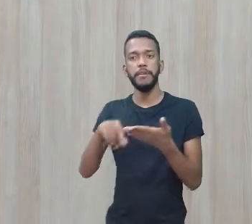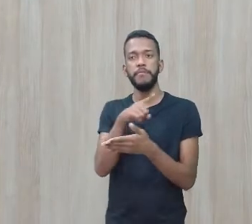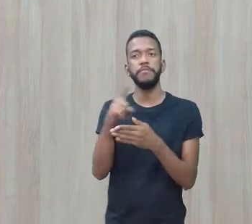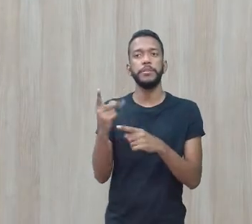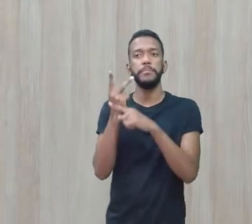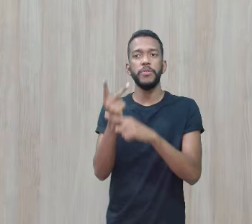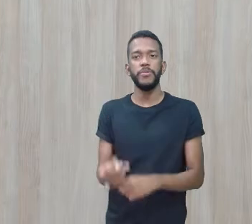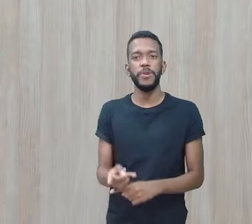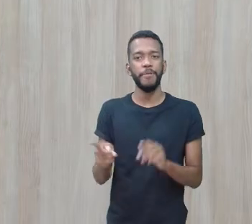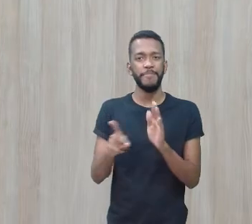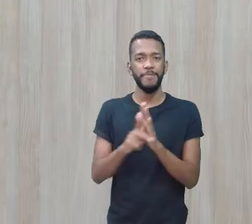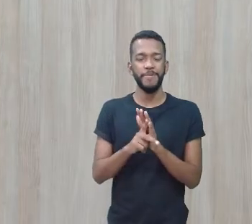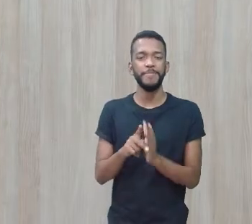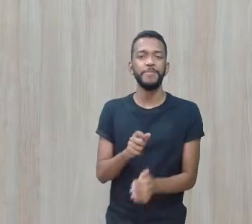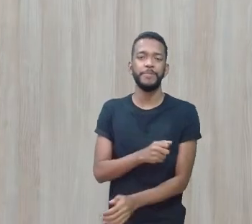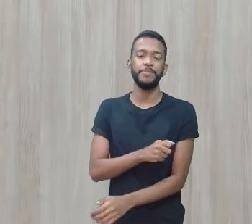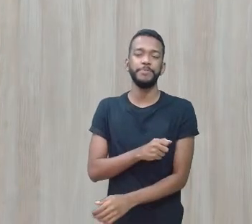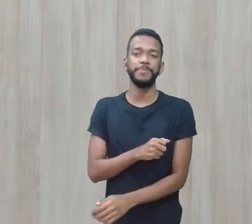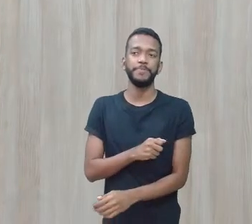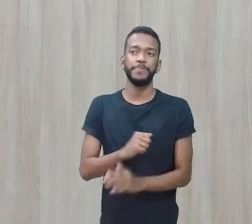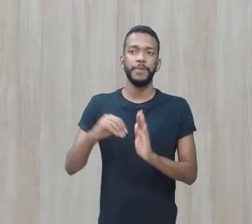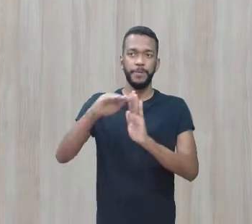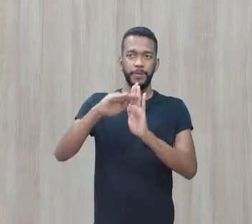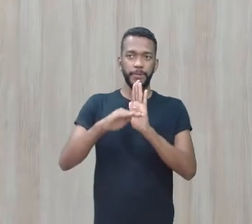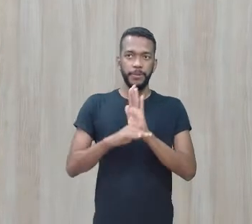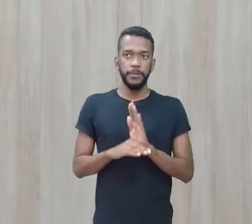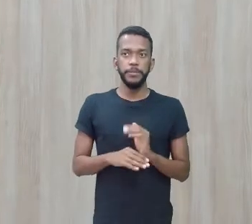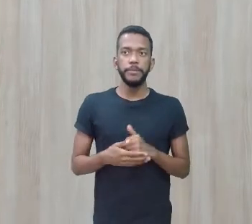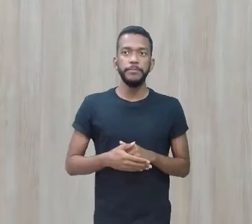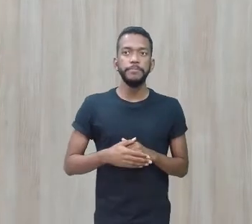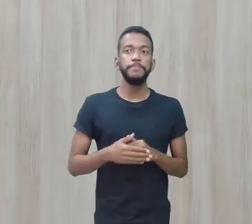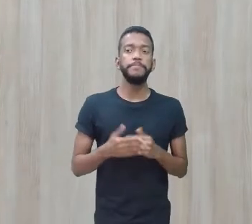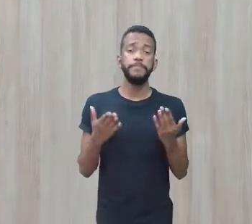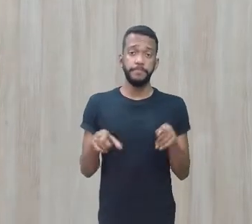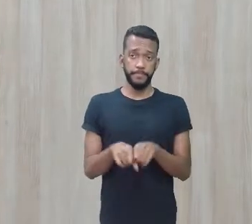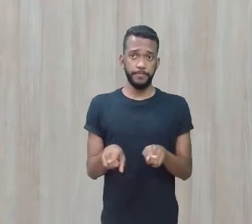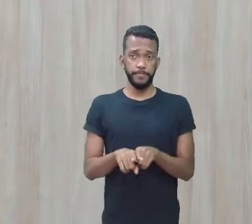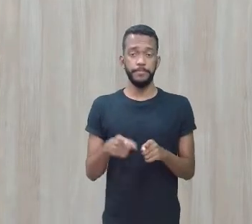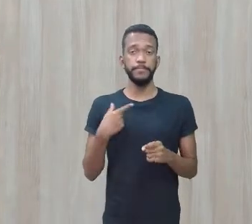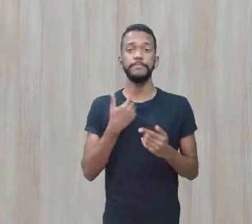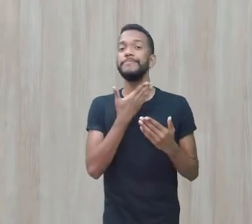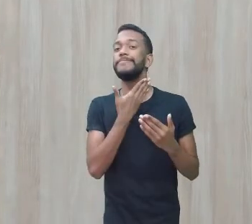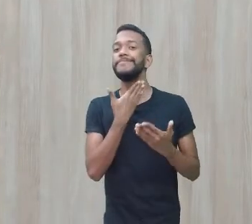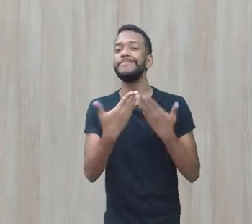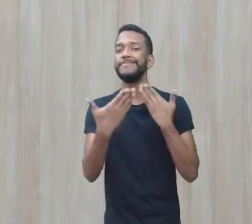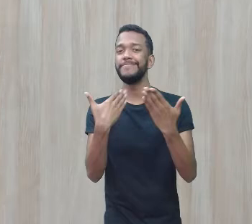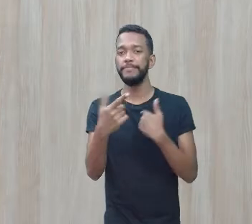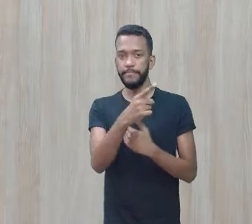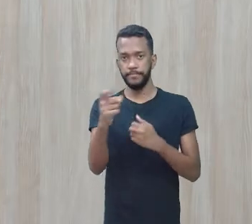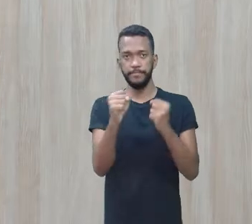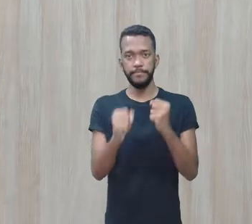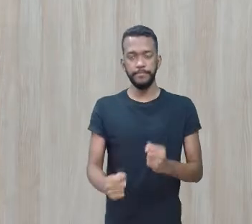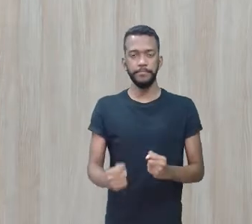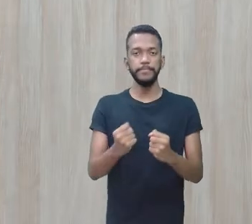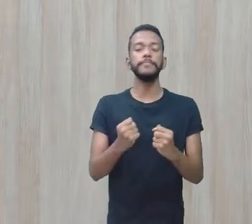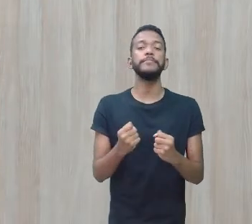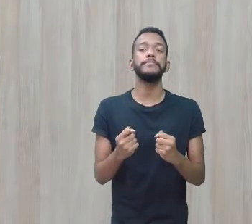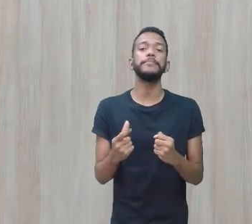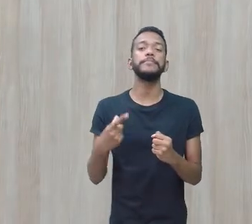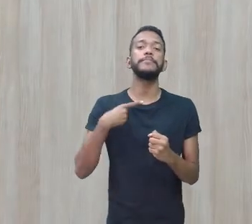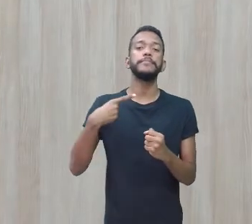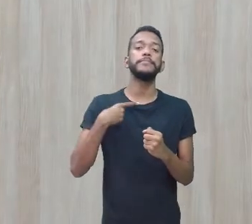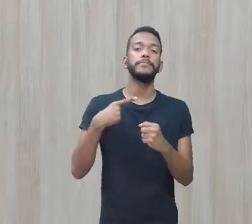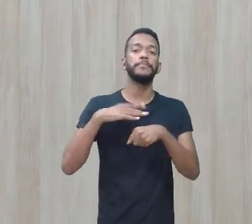na playlist, tá bom? Trouxe aqui, ó, a ideia do chat para a gente poder conversar. Lá você pode colocar suas